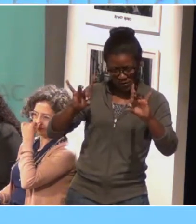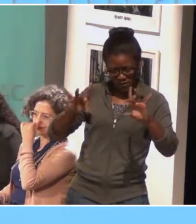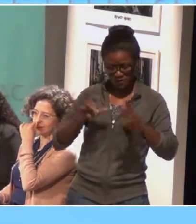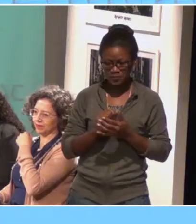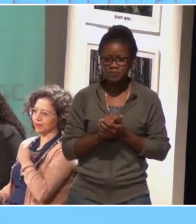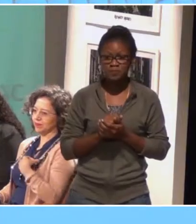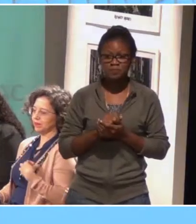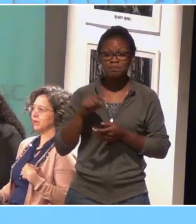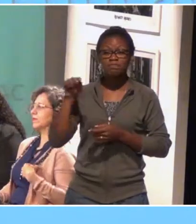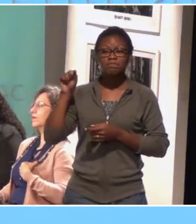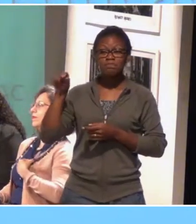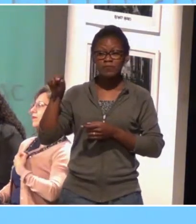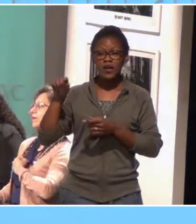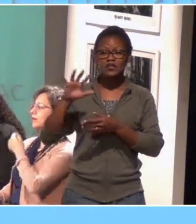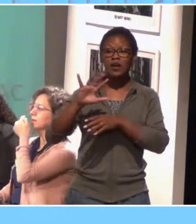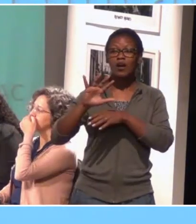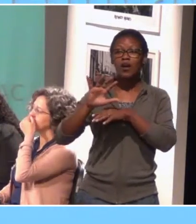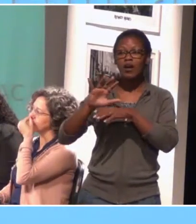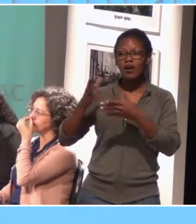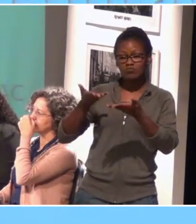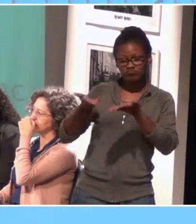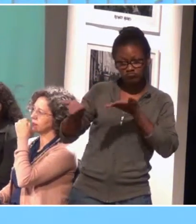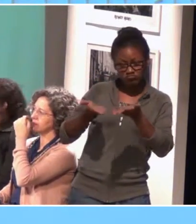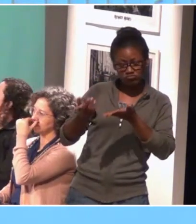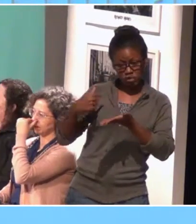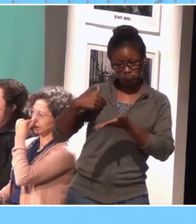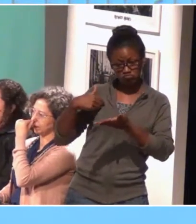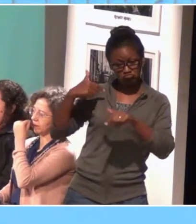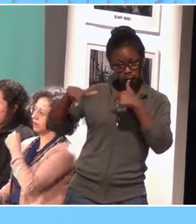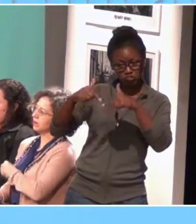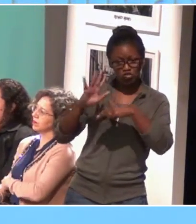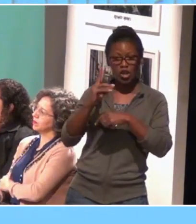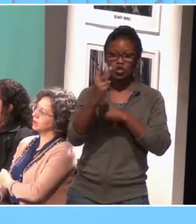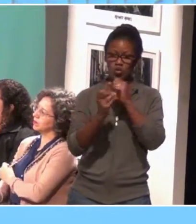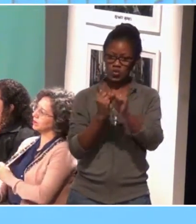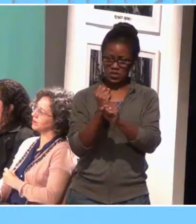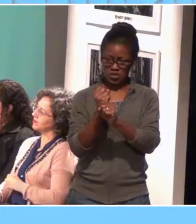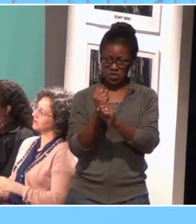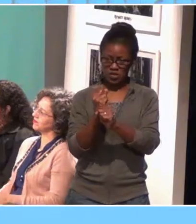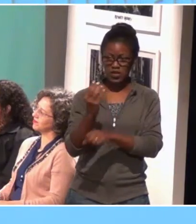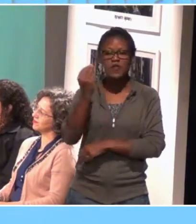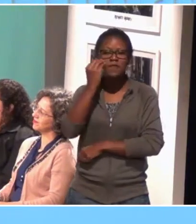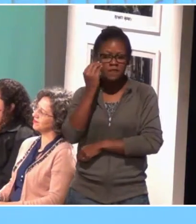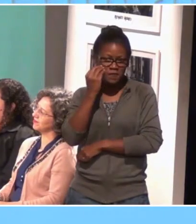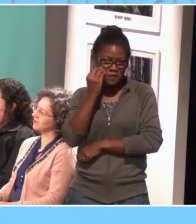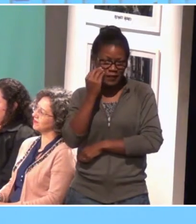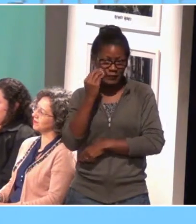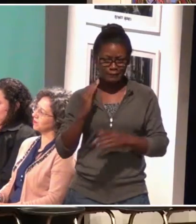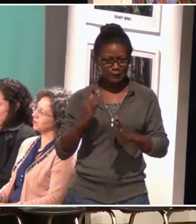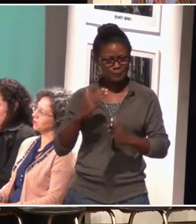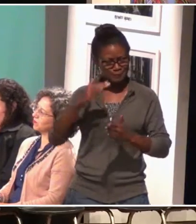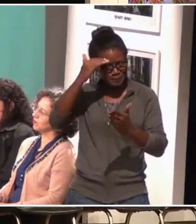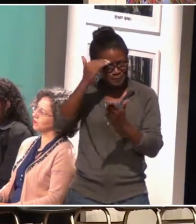Essa função da assessoria tem dois anos. E nós vamos tentar cumprir esses dez minutos,